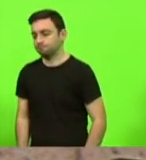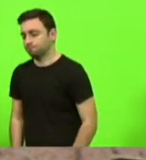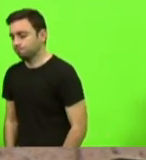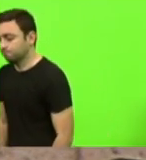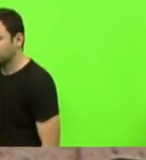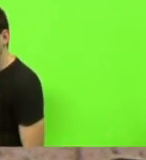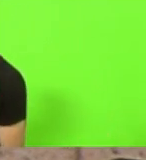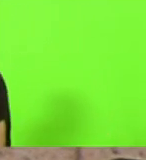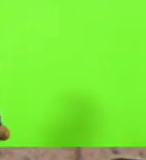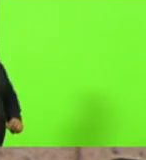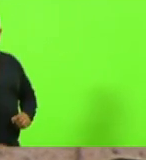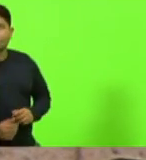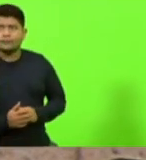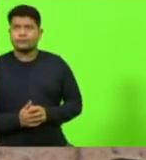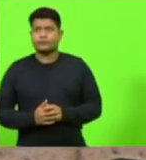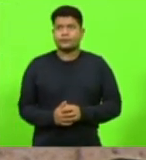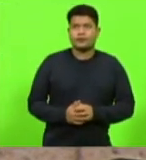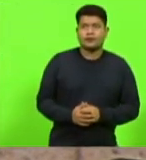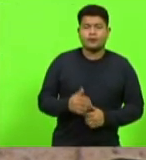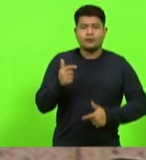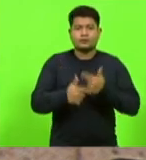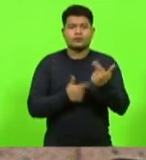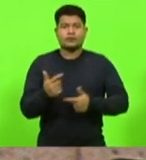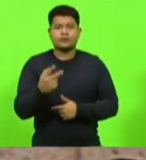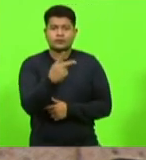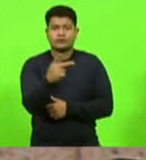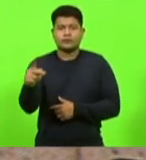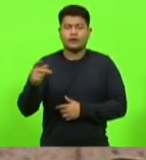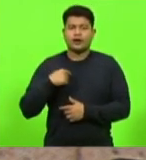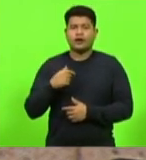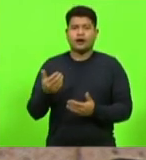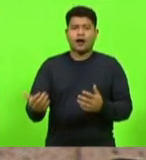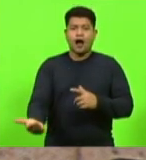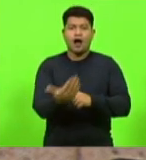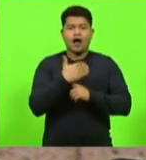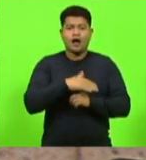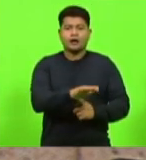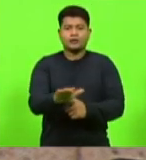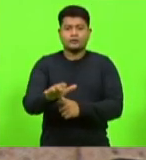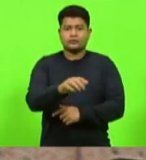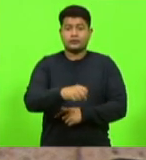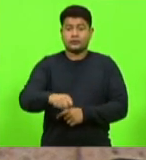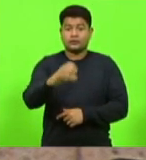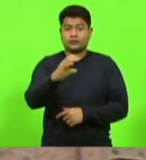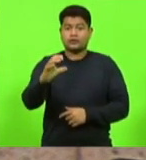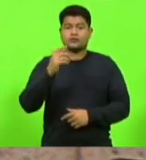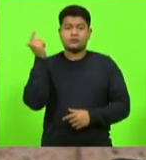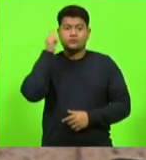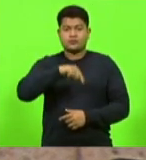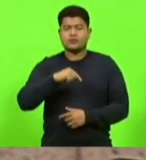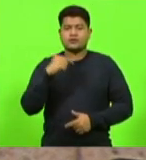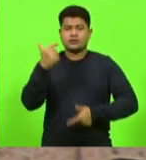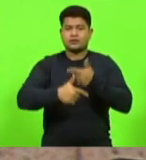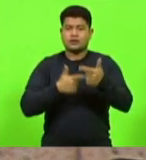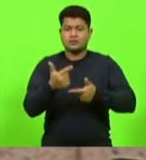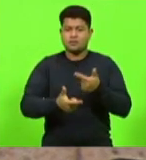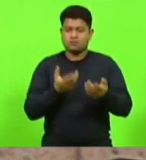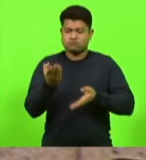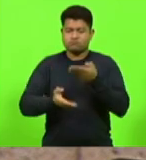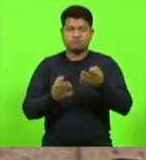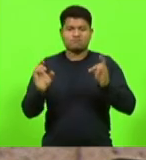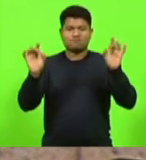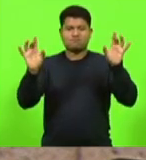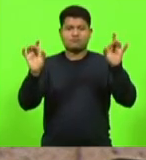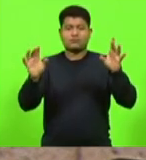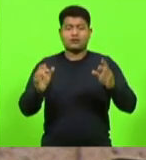nenhuma, a atuação de vocês faz com que Santa Catarina tenha um diferencial no atendimento da saúde. Então, parabenizar